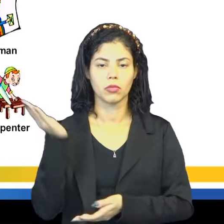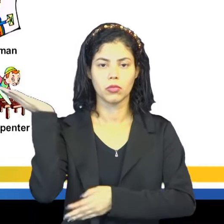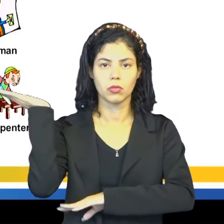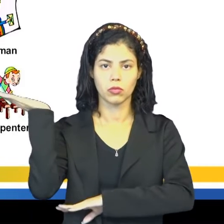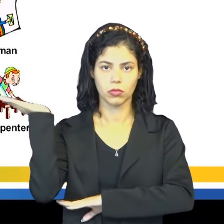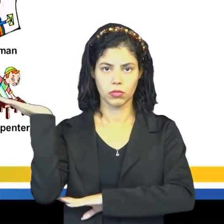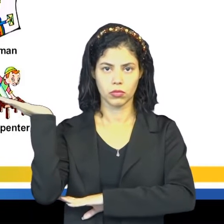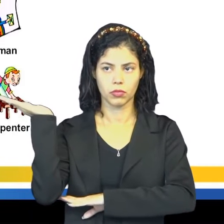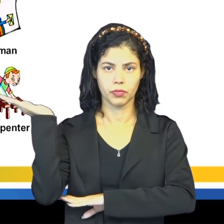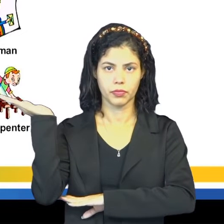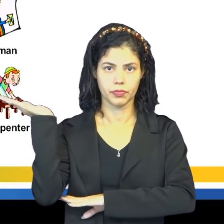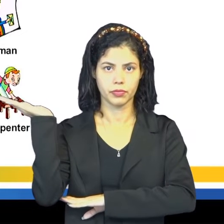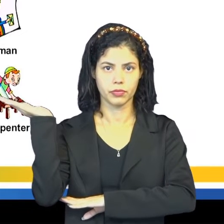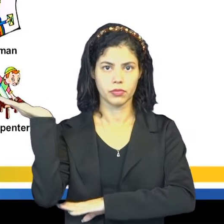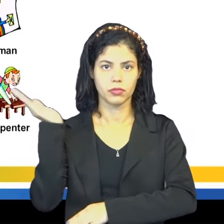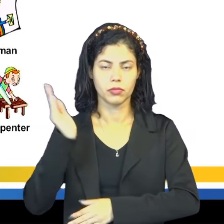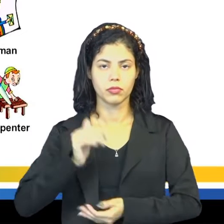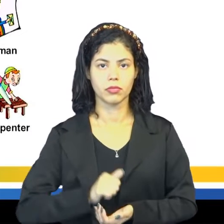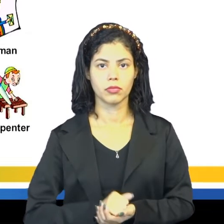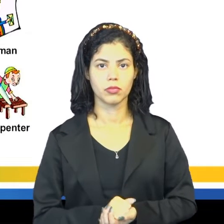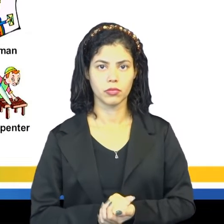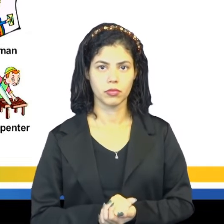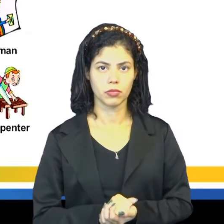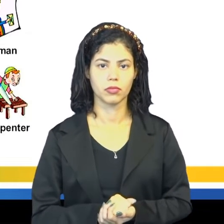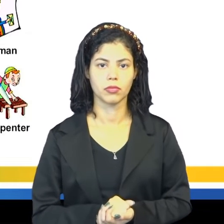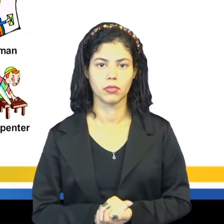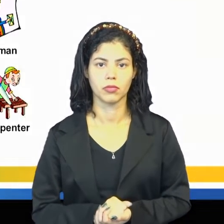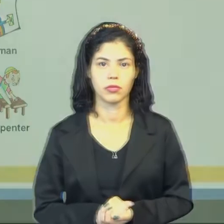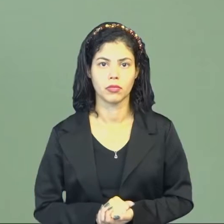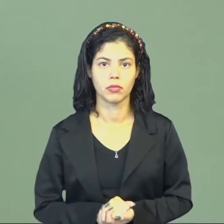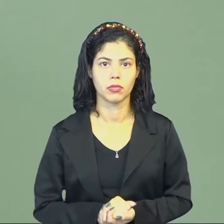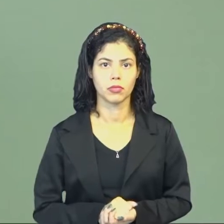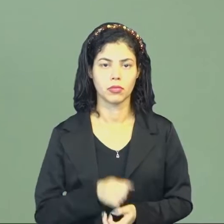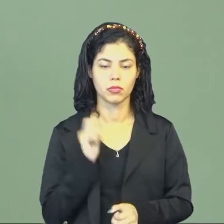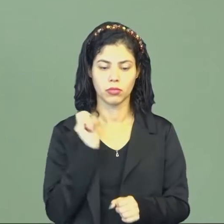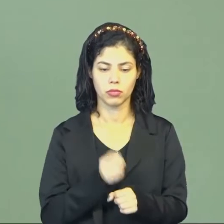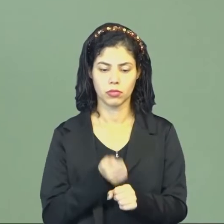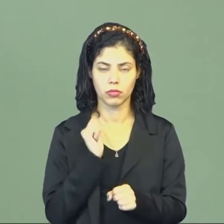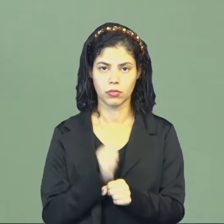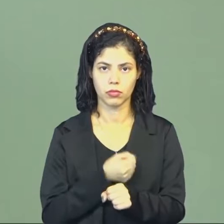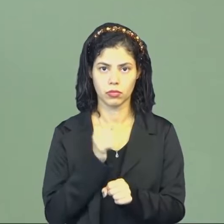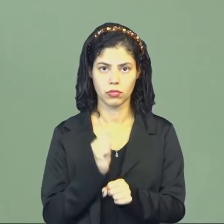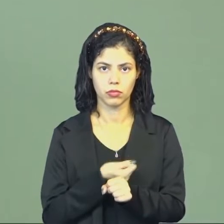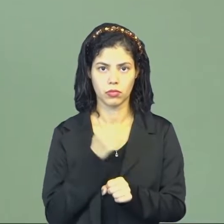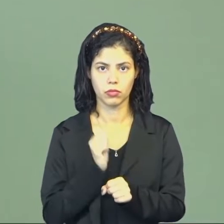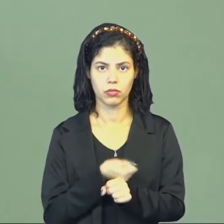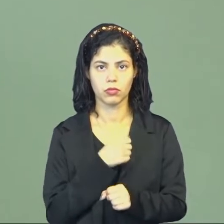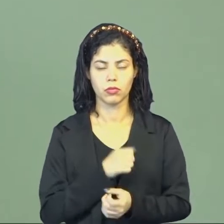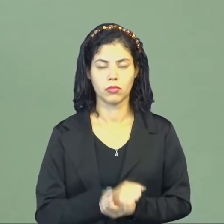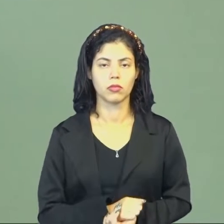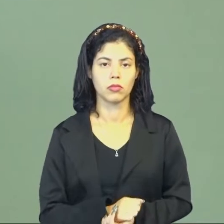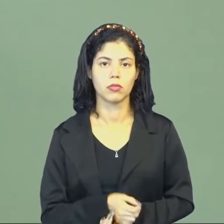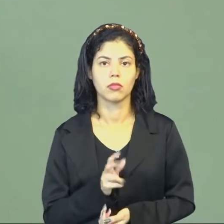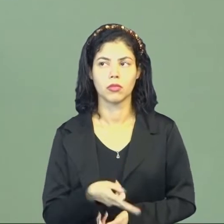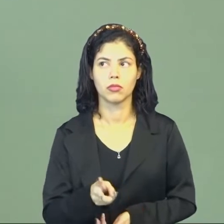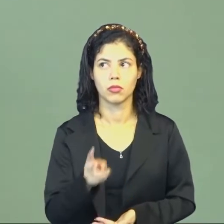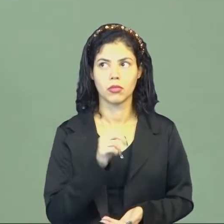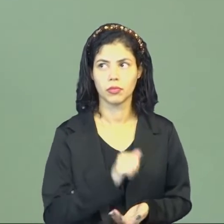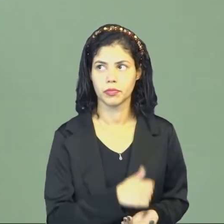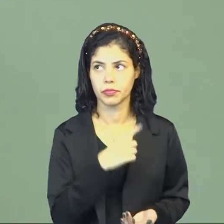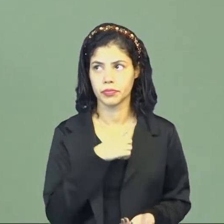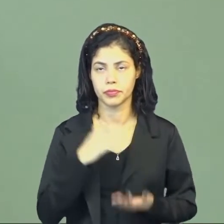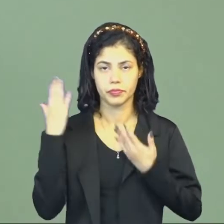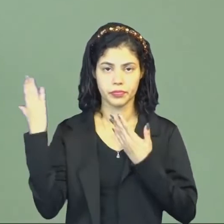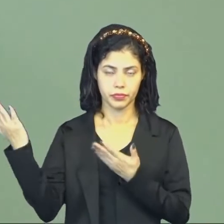garçom ou garçonete. E carpenter, carpinteiro. Dando continuidade,